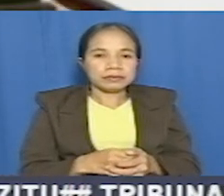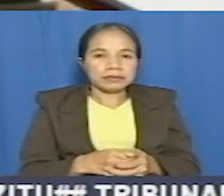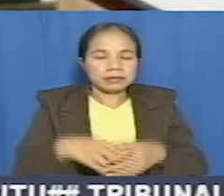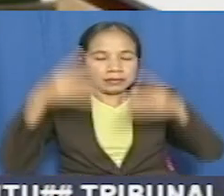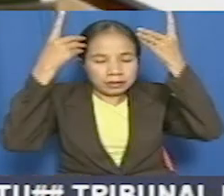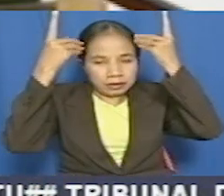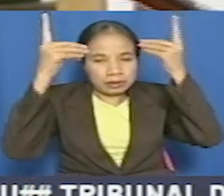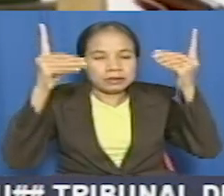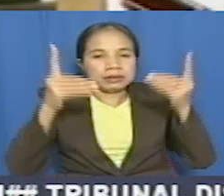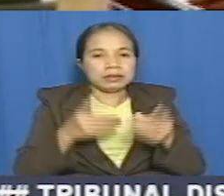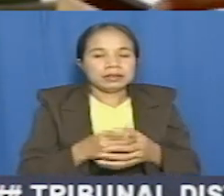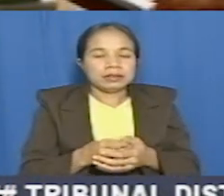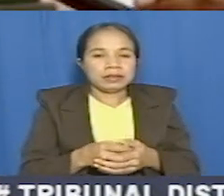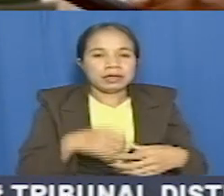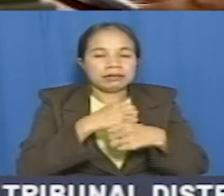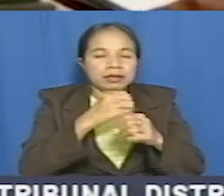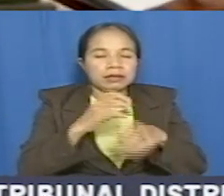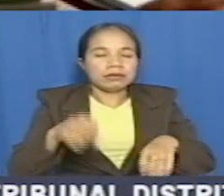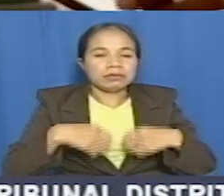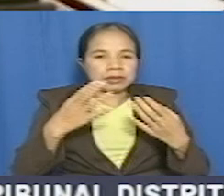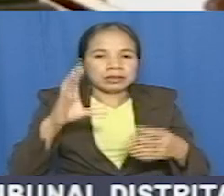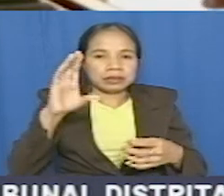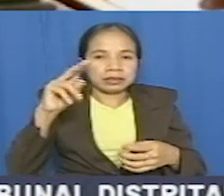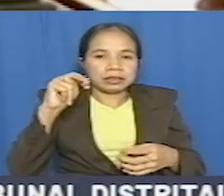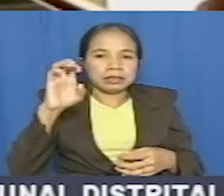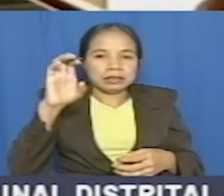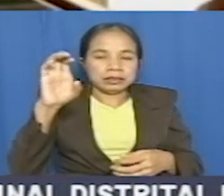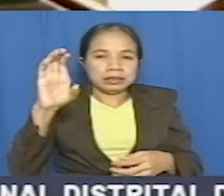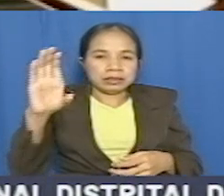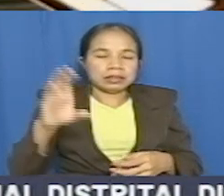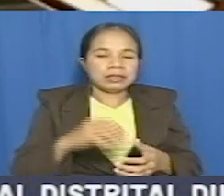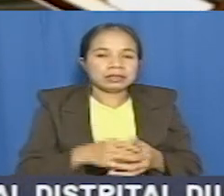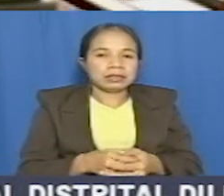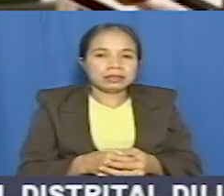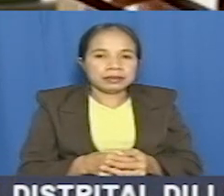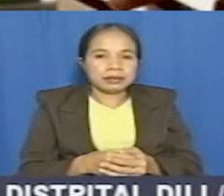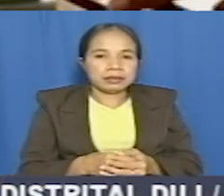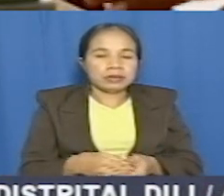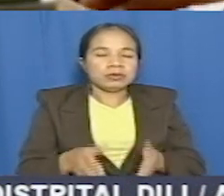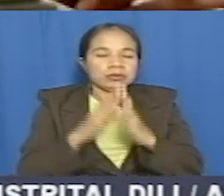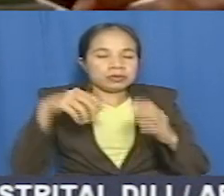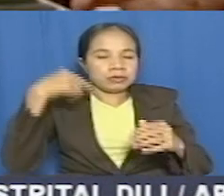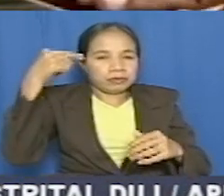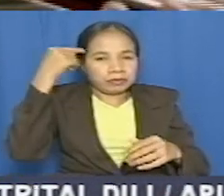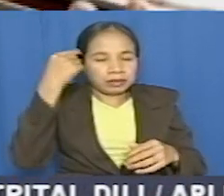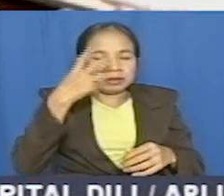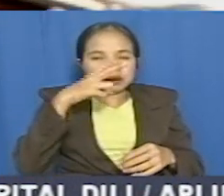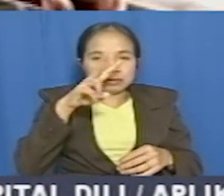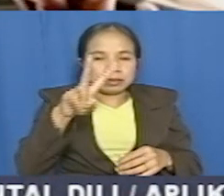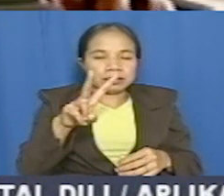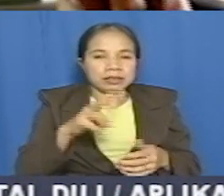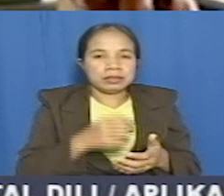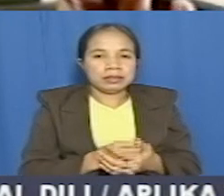decidi a rua de construção. CNC nos retanquemar, o que tinha governo, o tal matam, né?